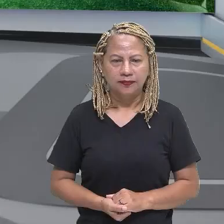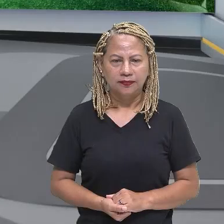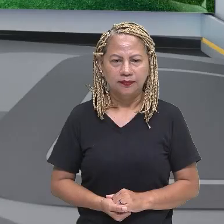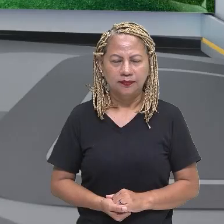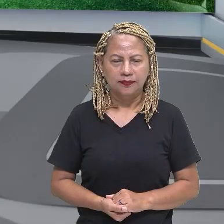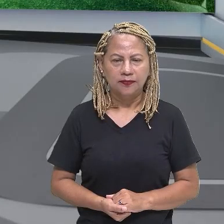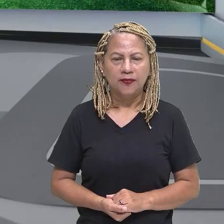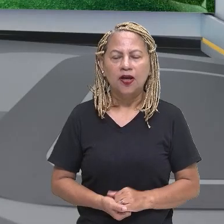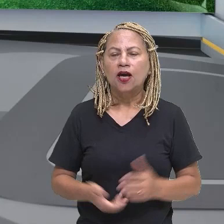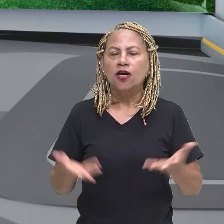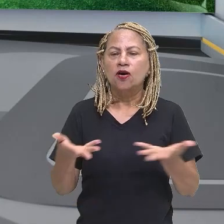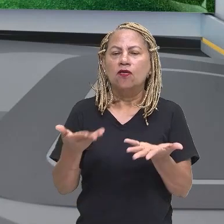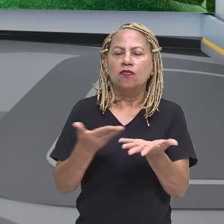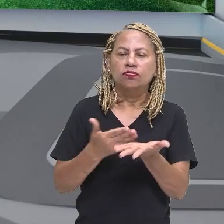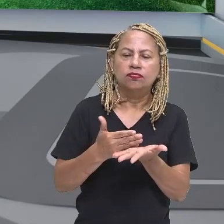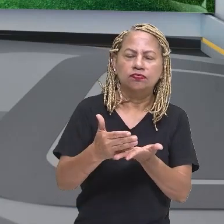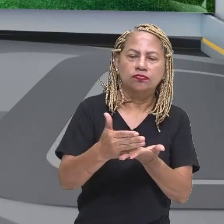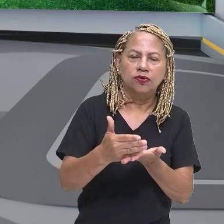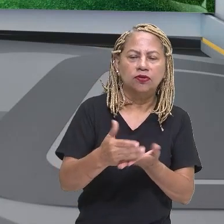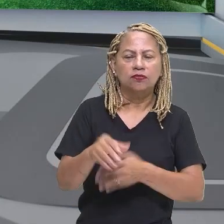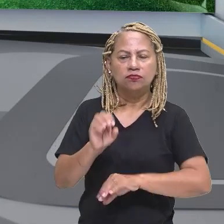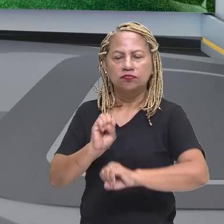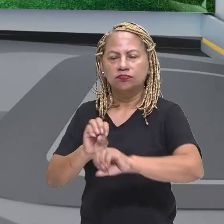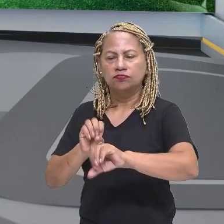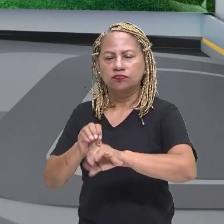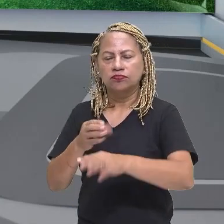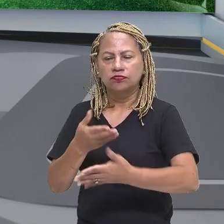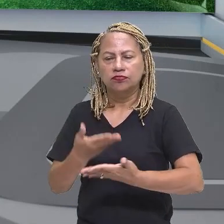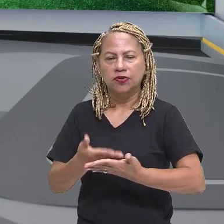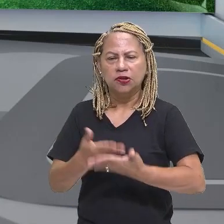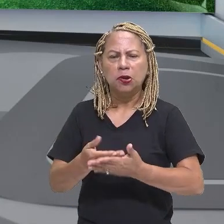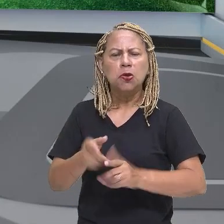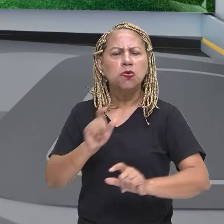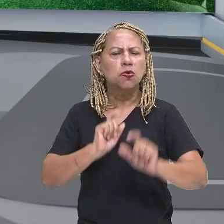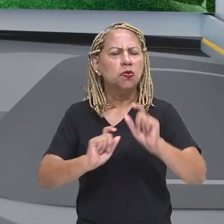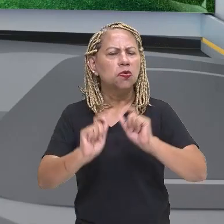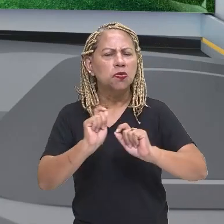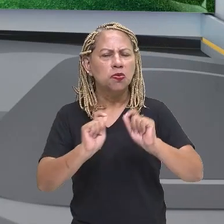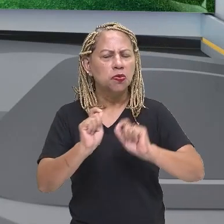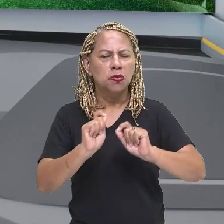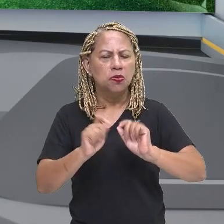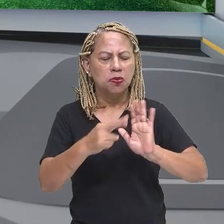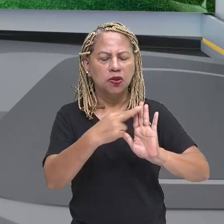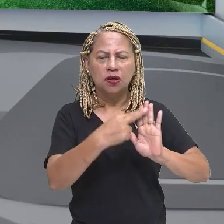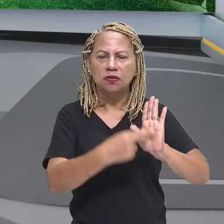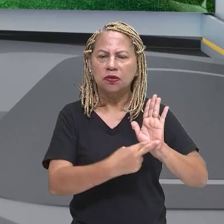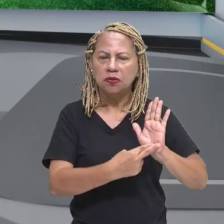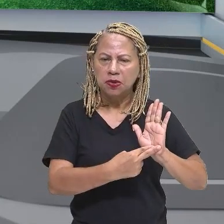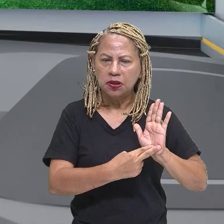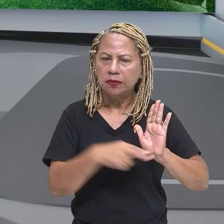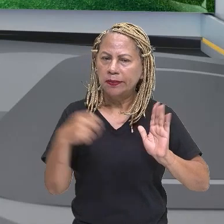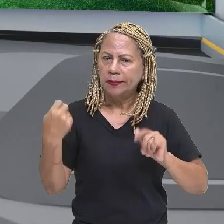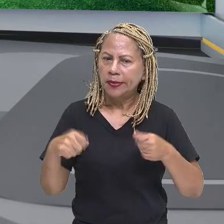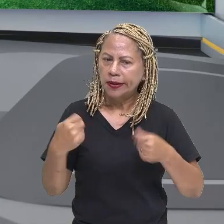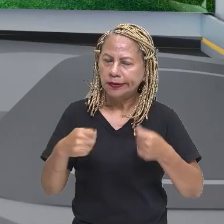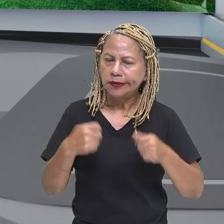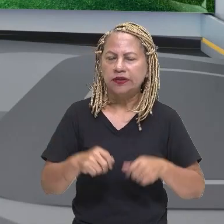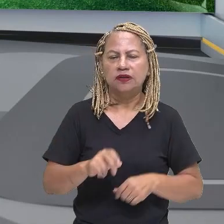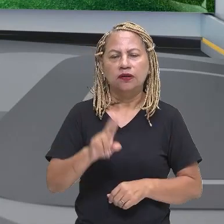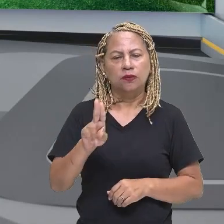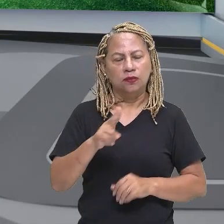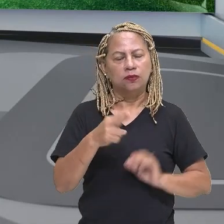E começando com a nossa aula de games, vamos ver o que é essencial para ser um jogo. Primeiro, uso de